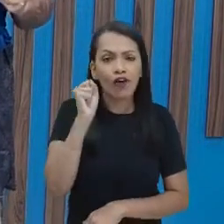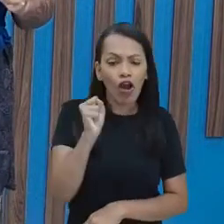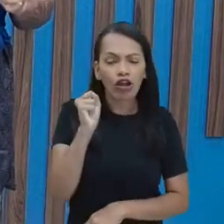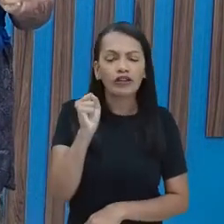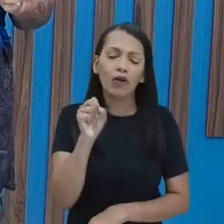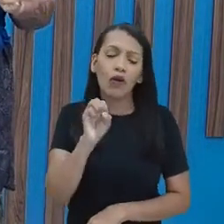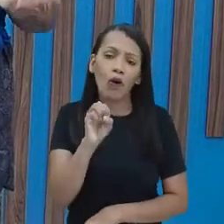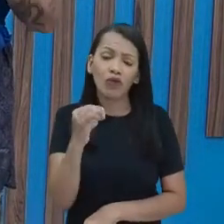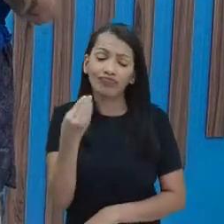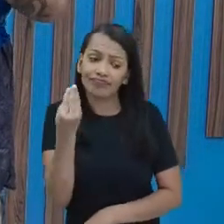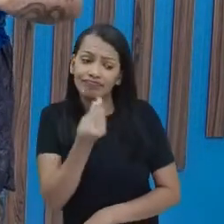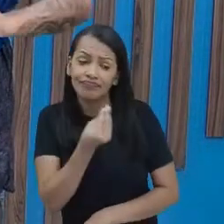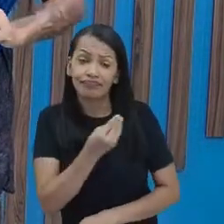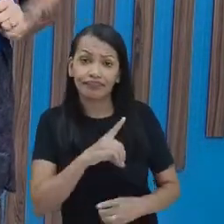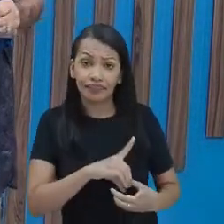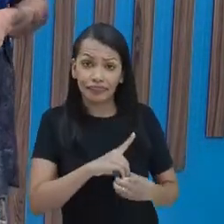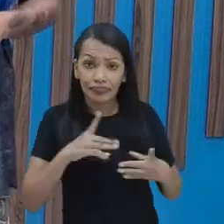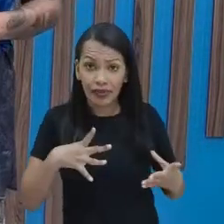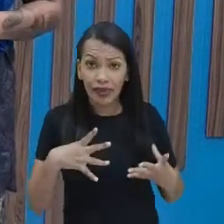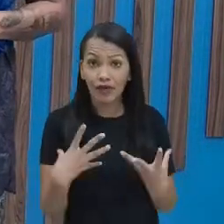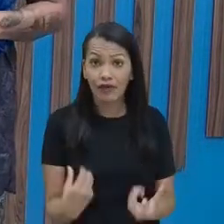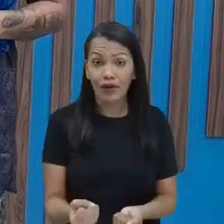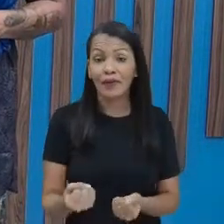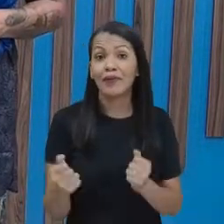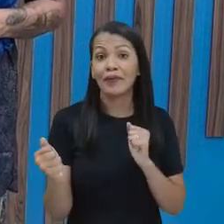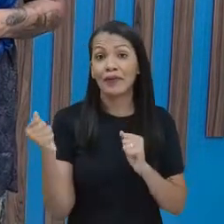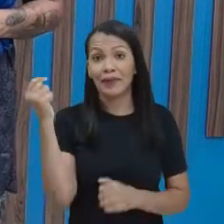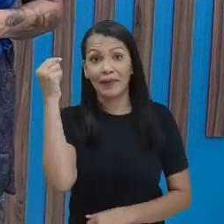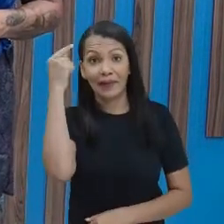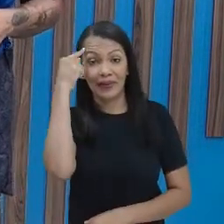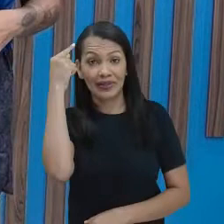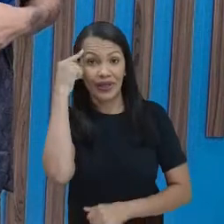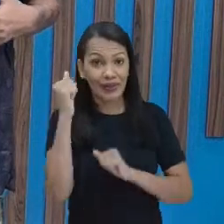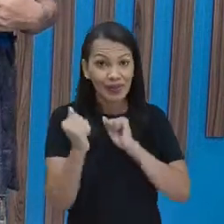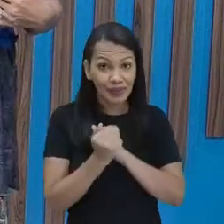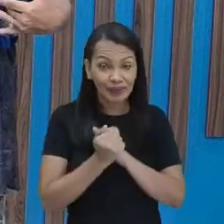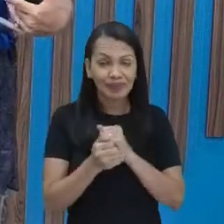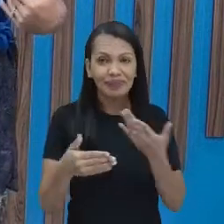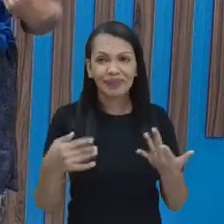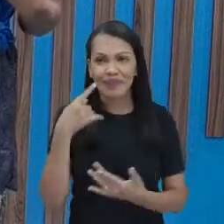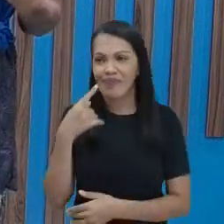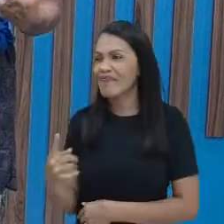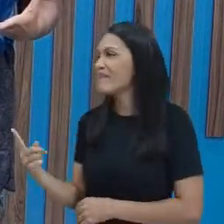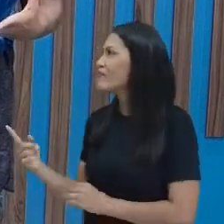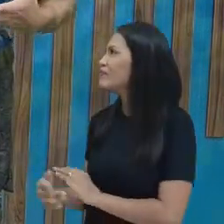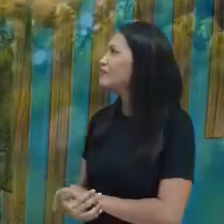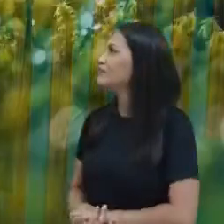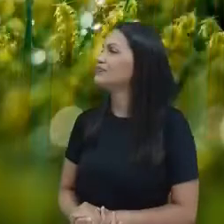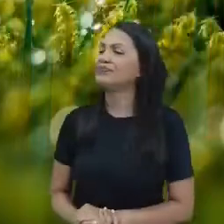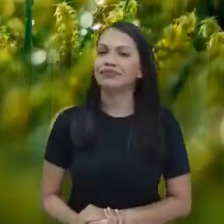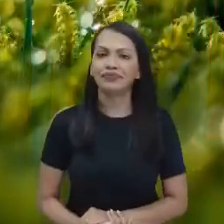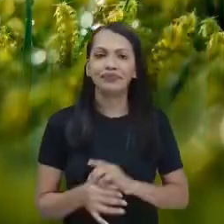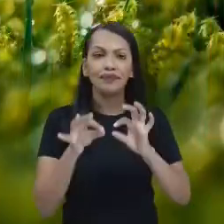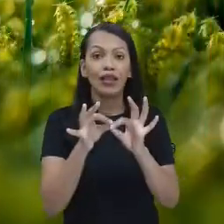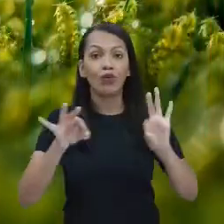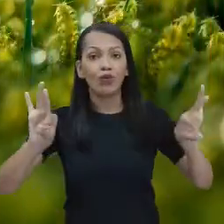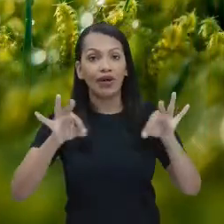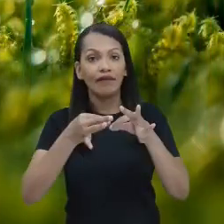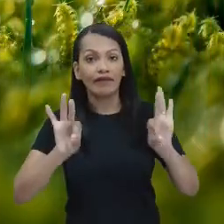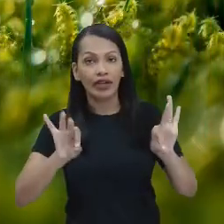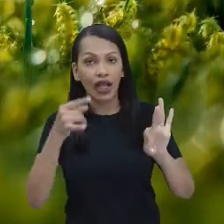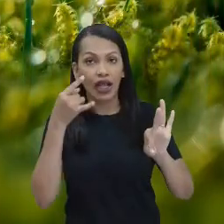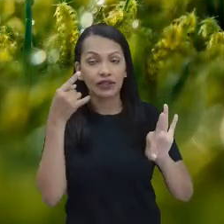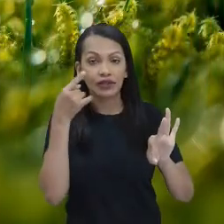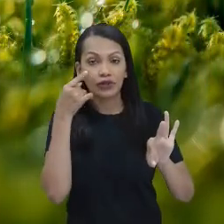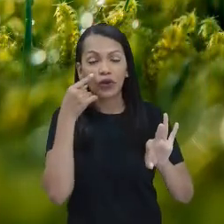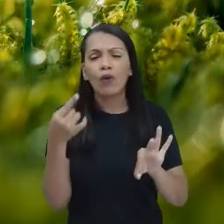nossa democracia. Vamos pensar juntas e juntas? Então, trouxe para vocês uma frase, né, de um